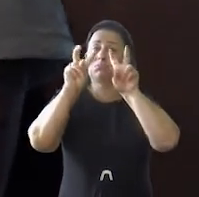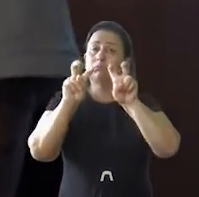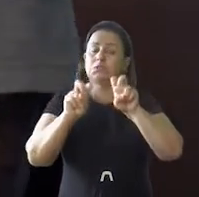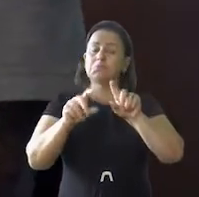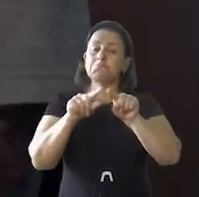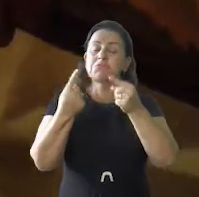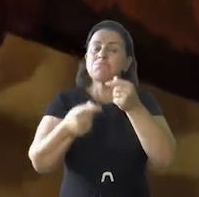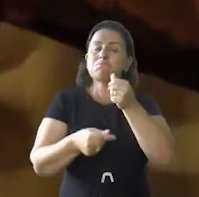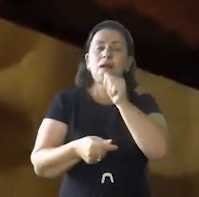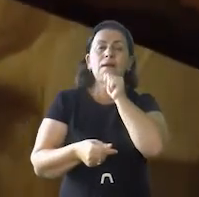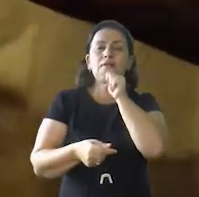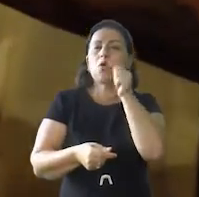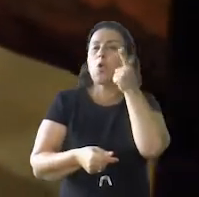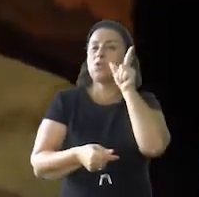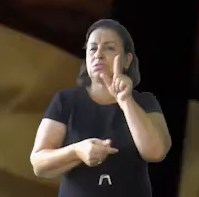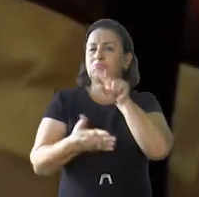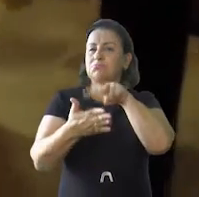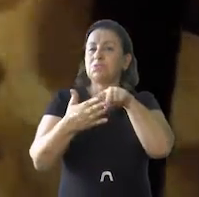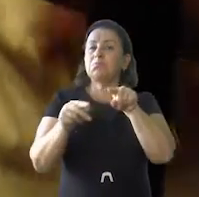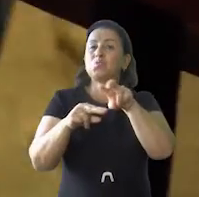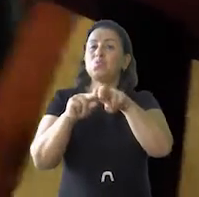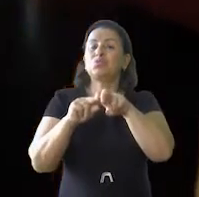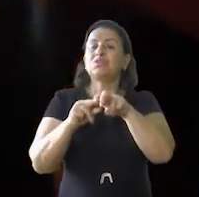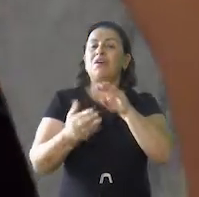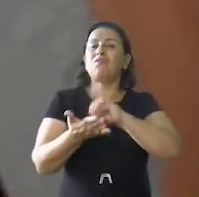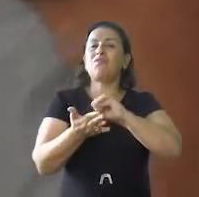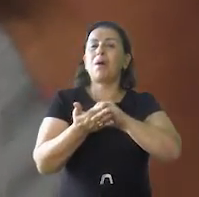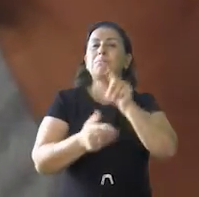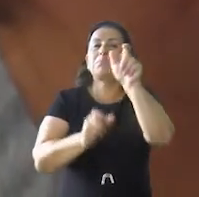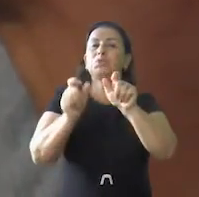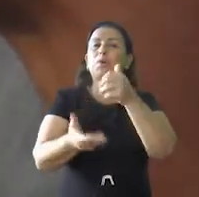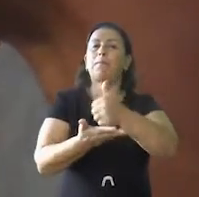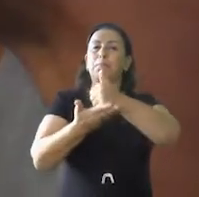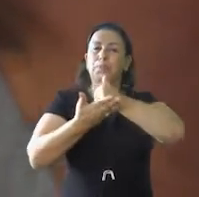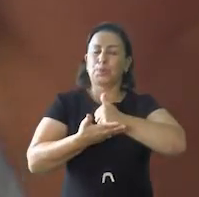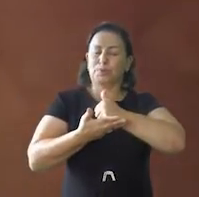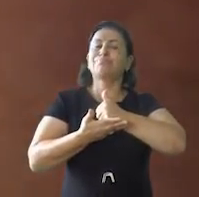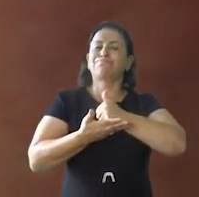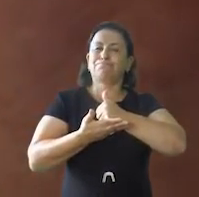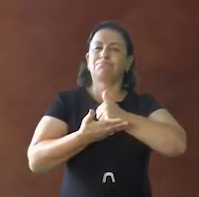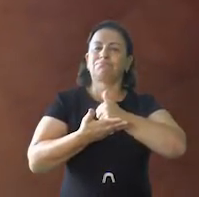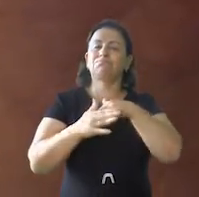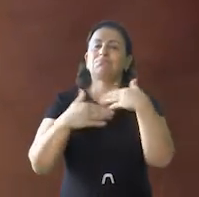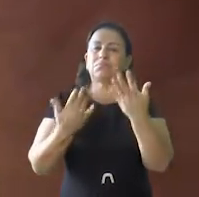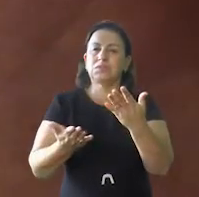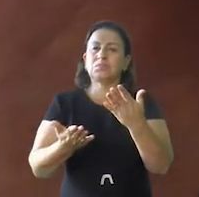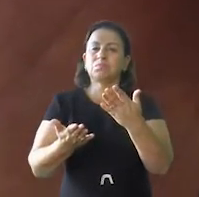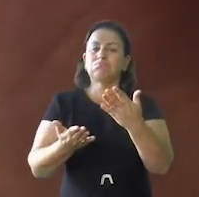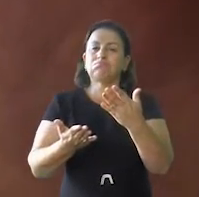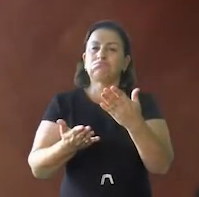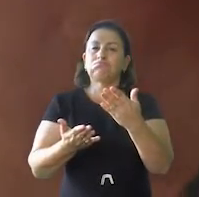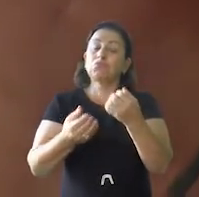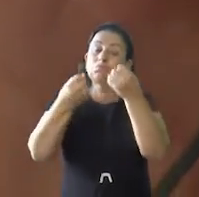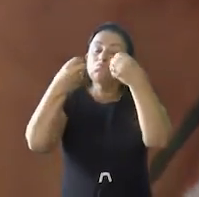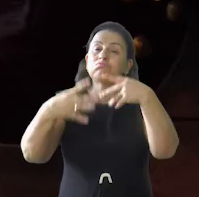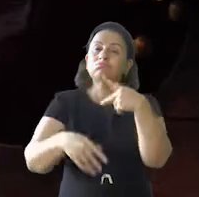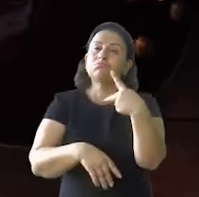consegui, porque geralmente era uma outra pessoa que fazia o favor de ficar lendo pra mim alguns capítulos, né? Foi o que eu respondi pra